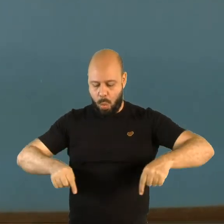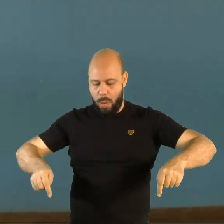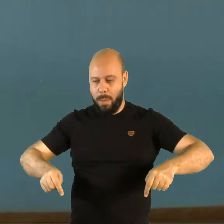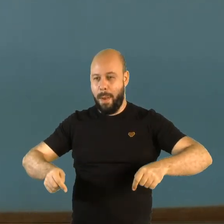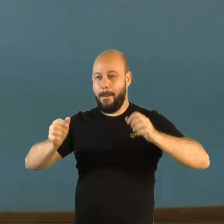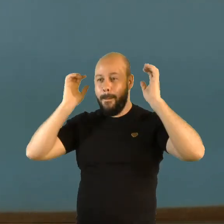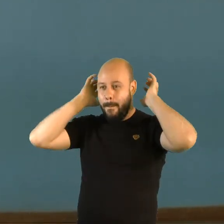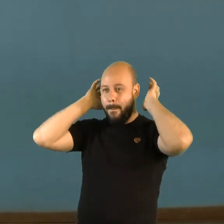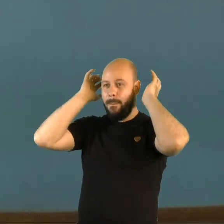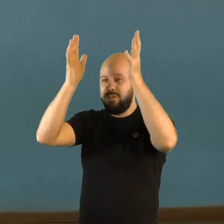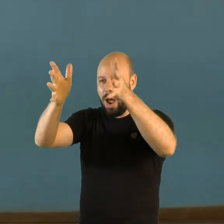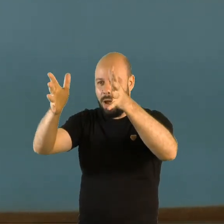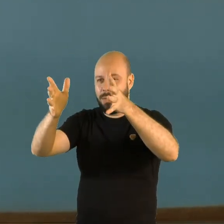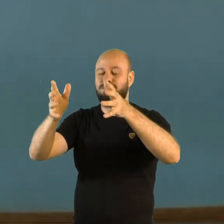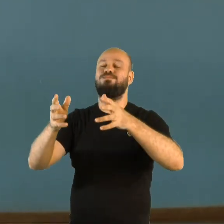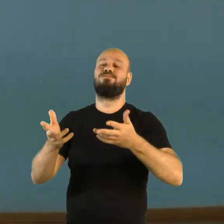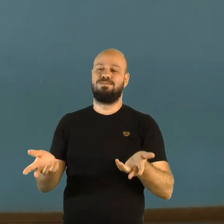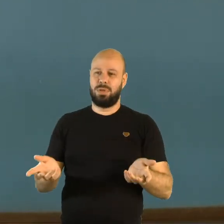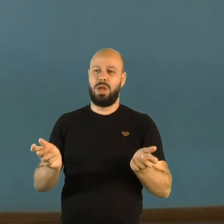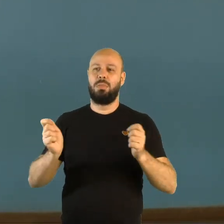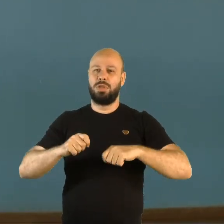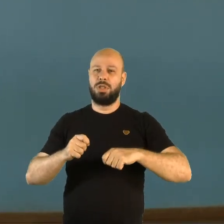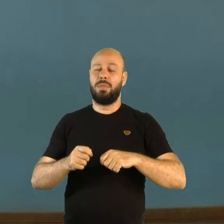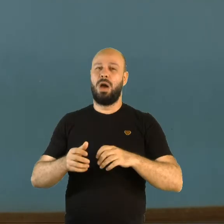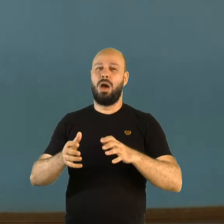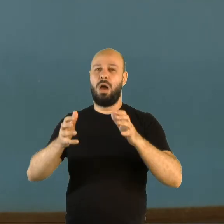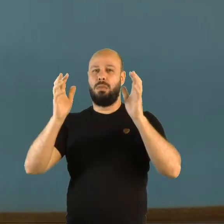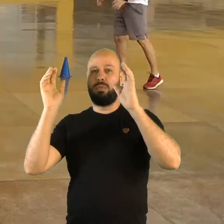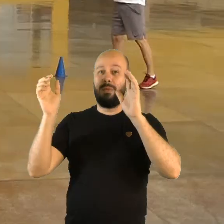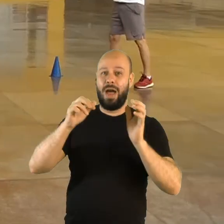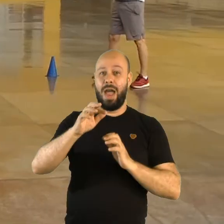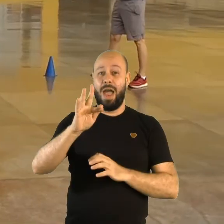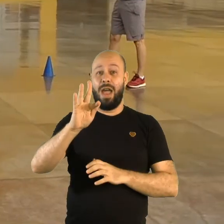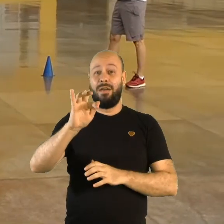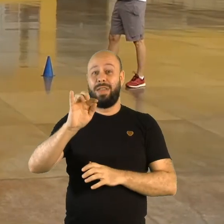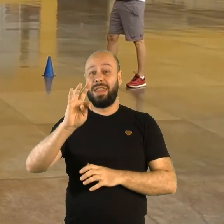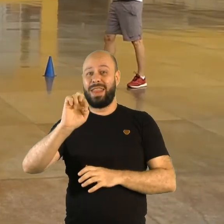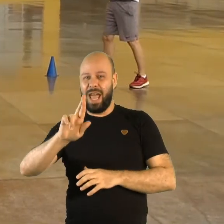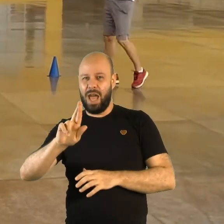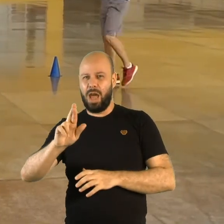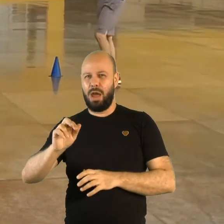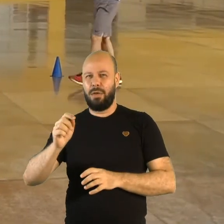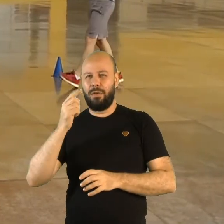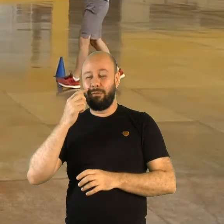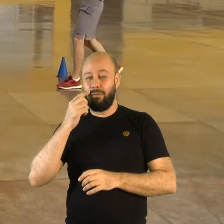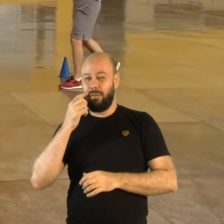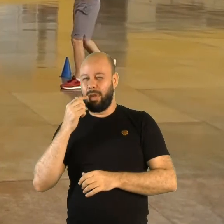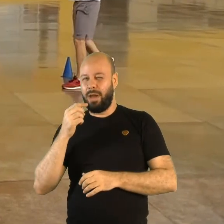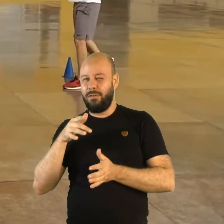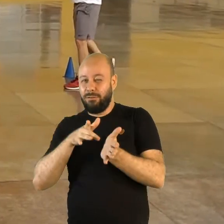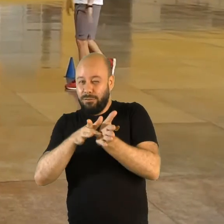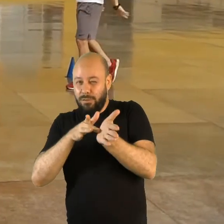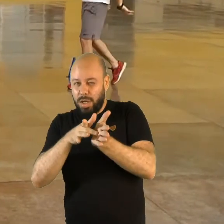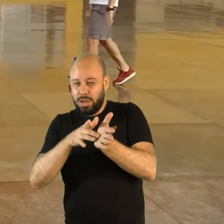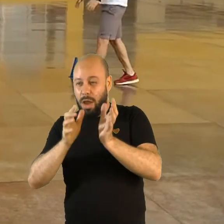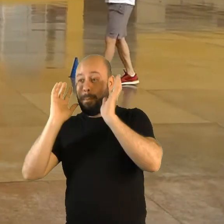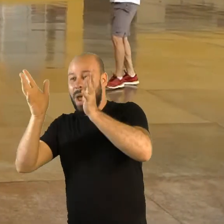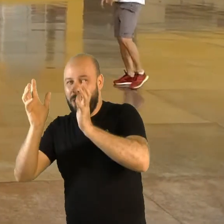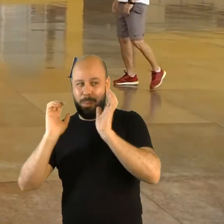só que nós podemos também pintar né fácil que vai dar um lado da sempre tenta